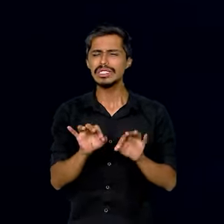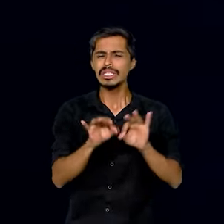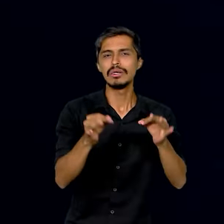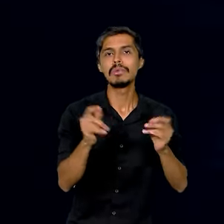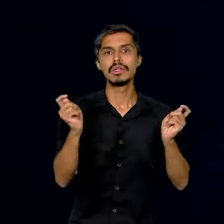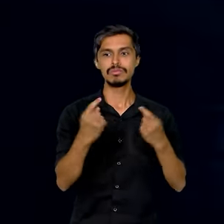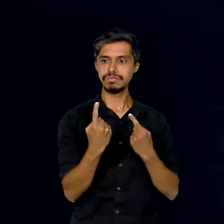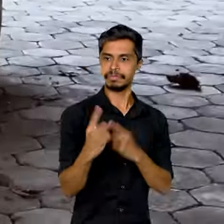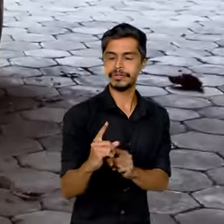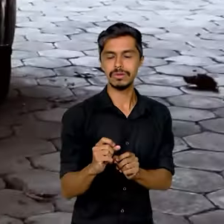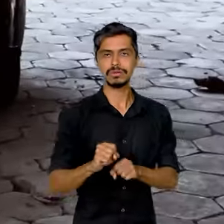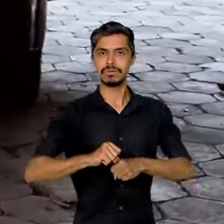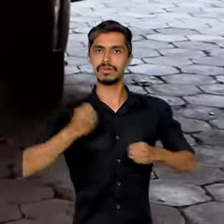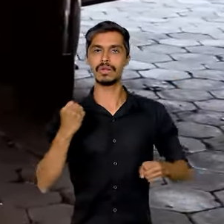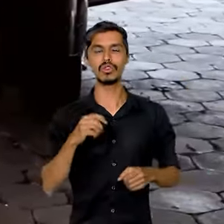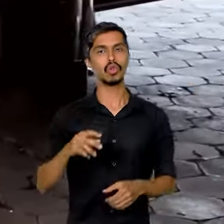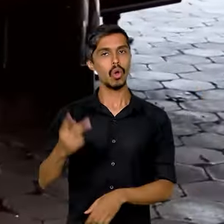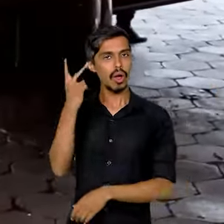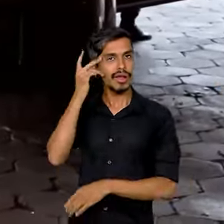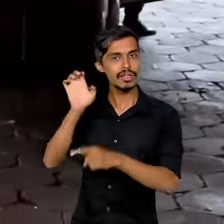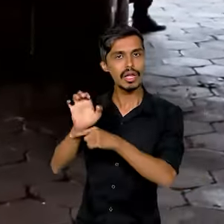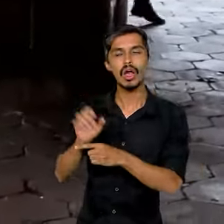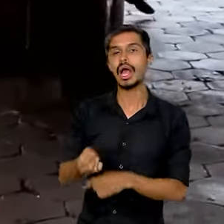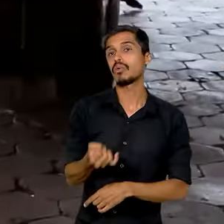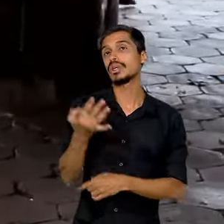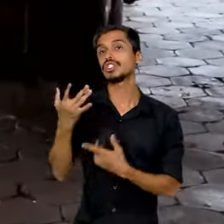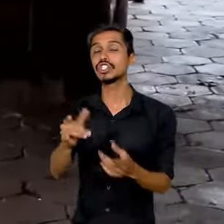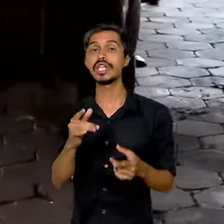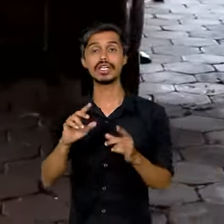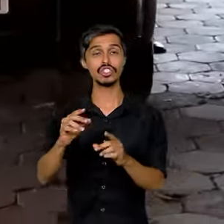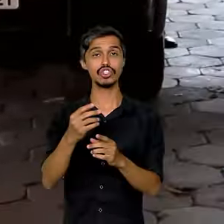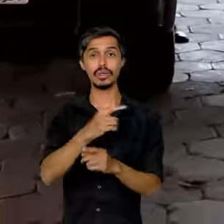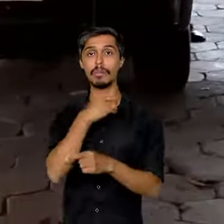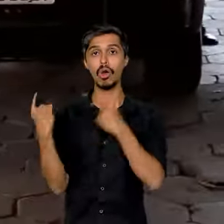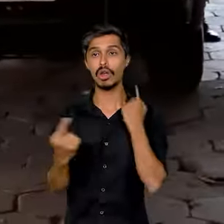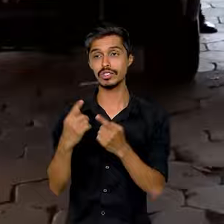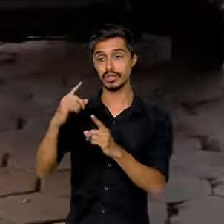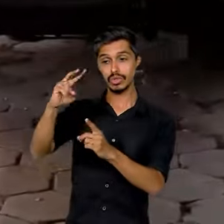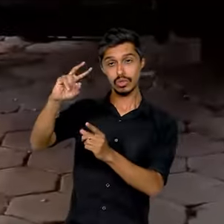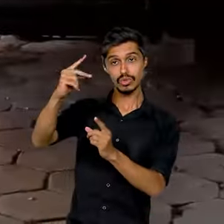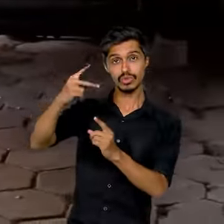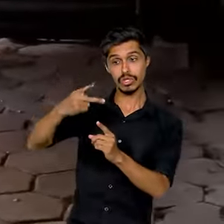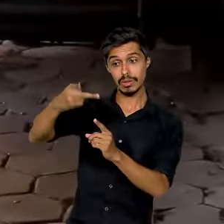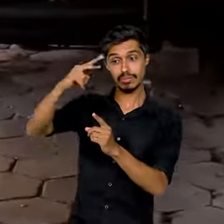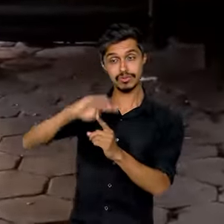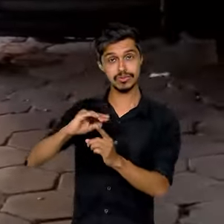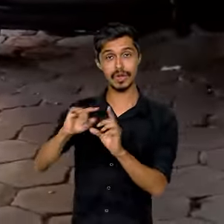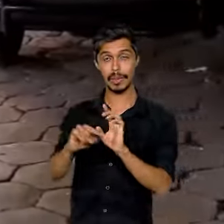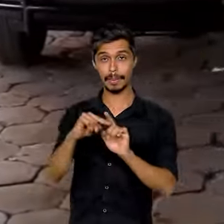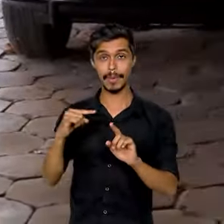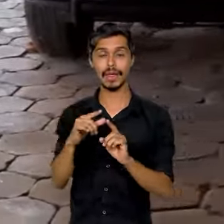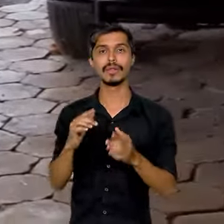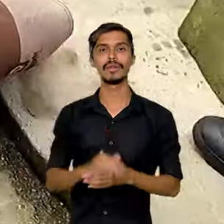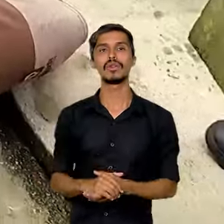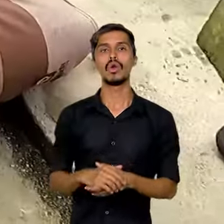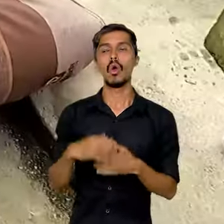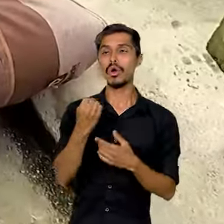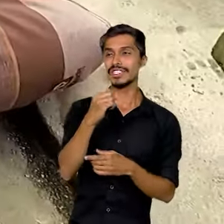No estado de São Paulo, o número de mortos caiu para menos da metade, de 867 em 2021